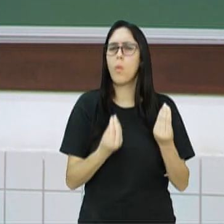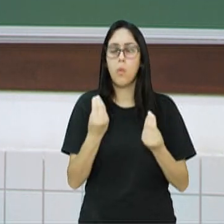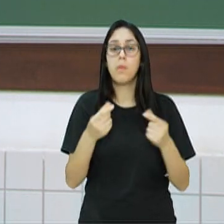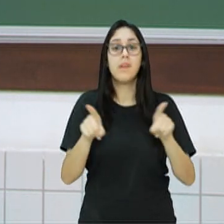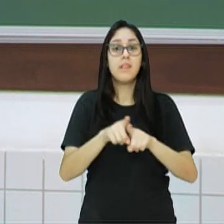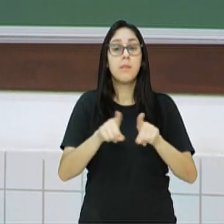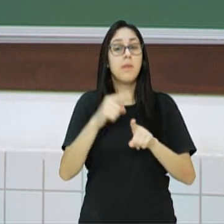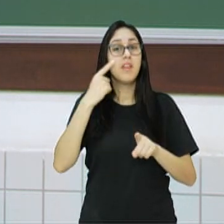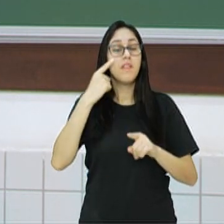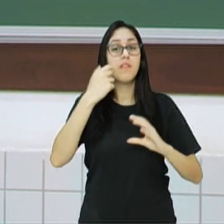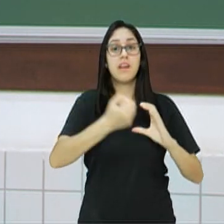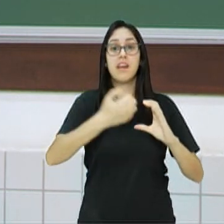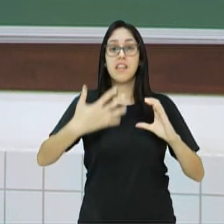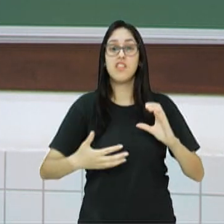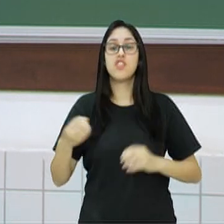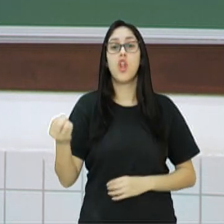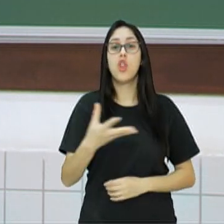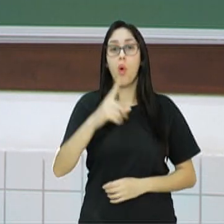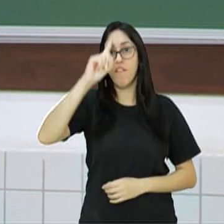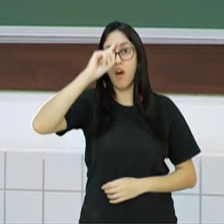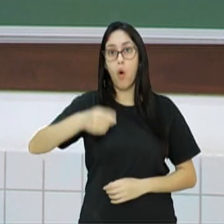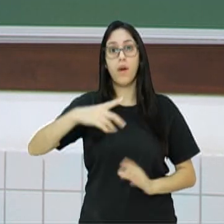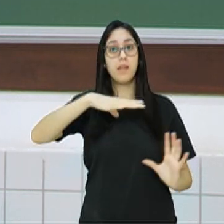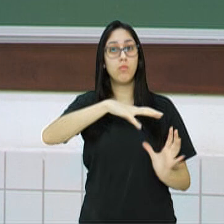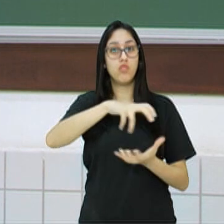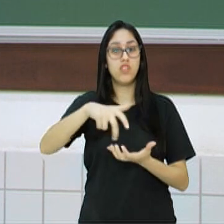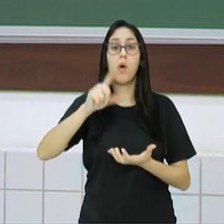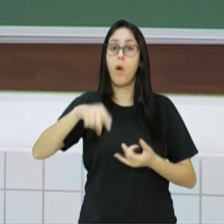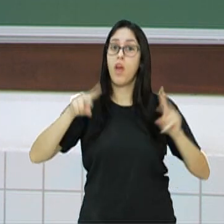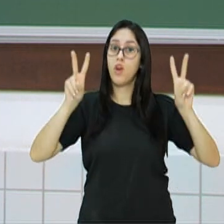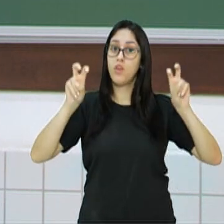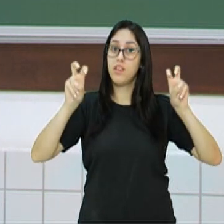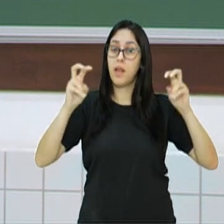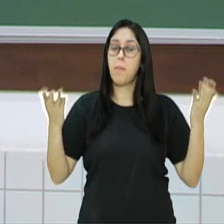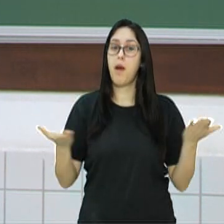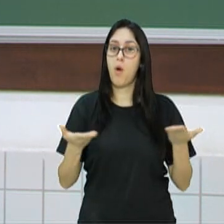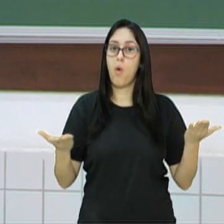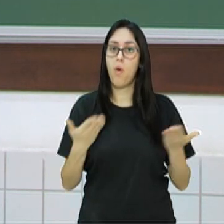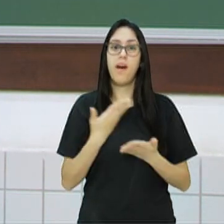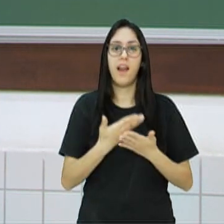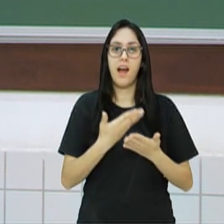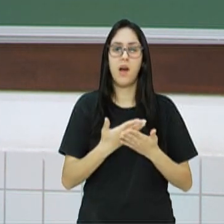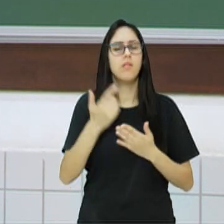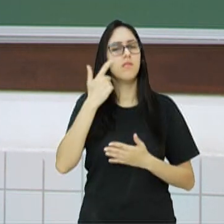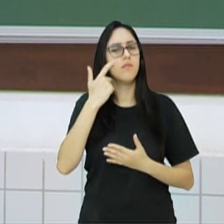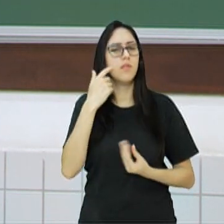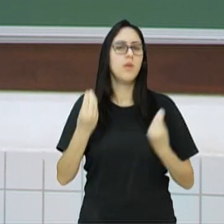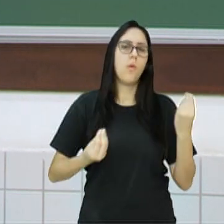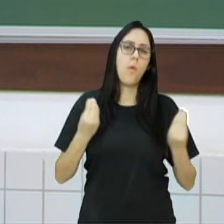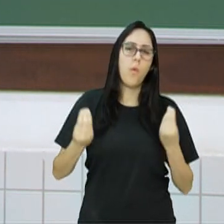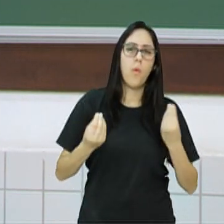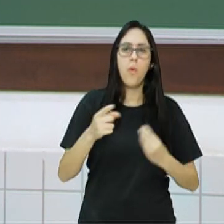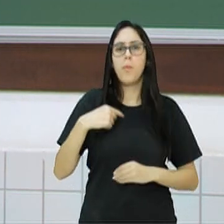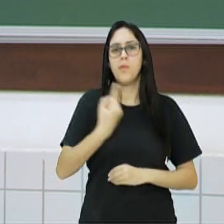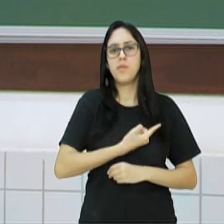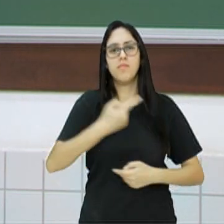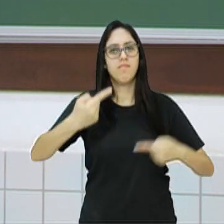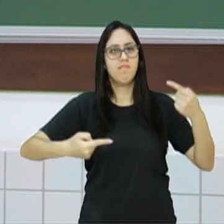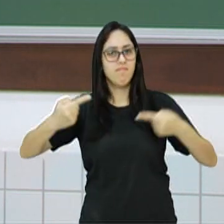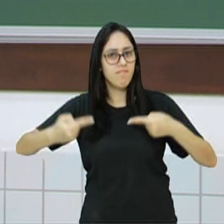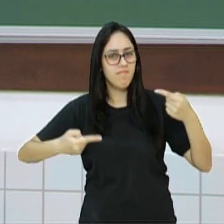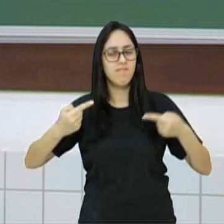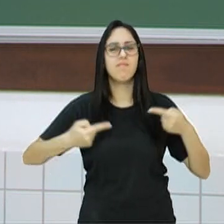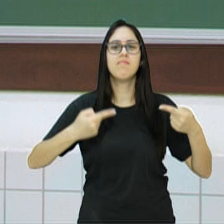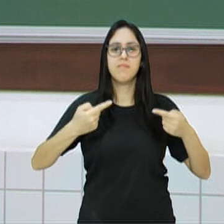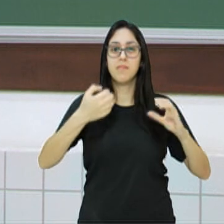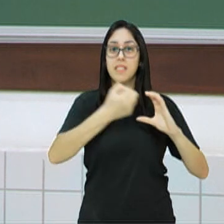características da nova ordem mundial, que é o título da nossa aula. Então a gente tem aí um tempo para que a gente possa discutir essas características